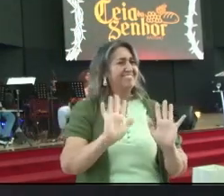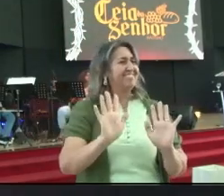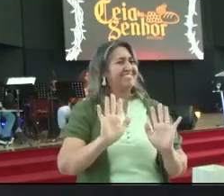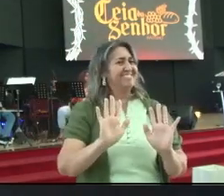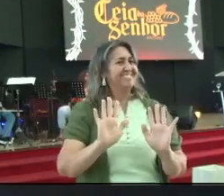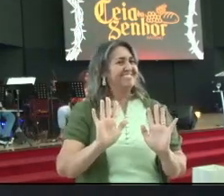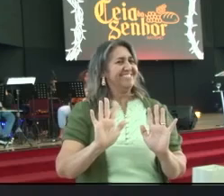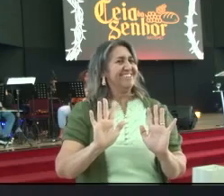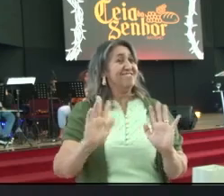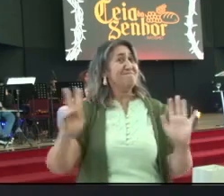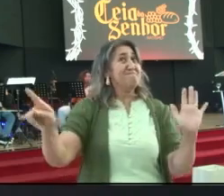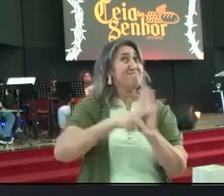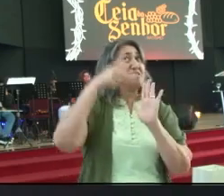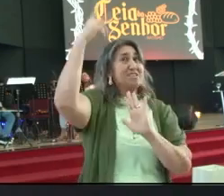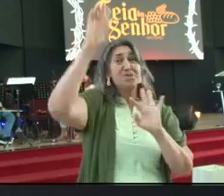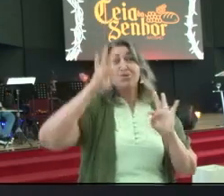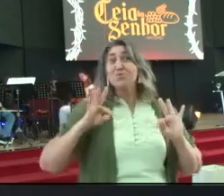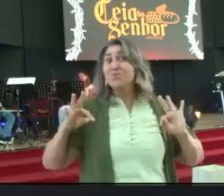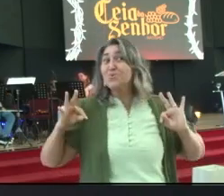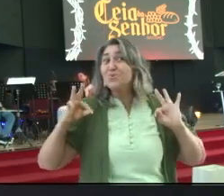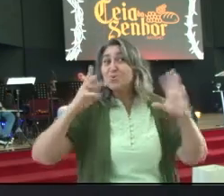Tudo pertence ao Senhor.